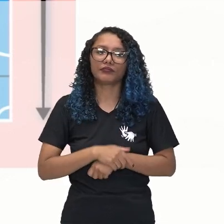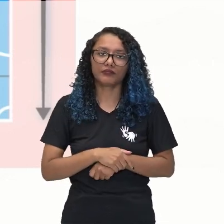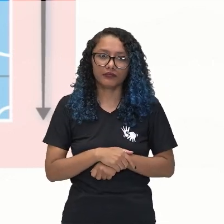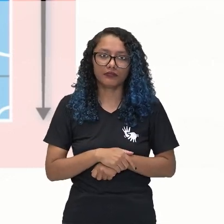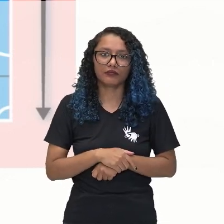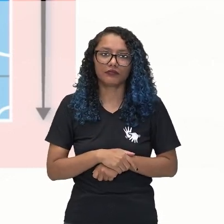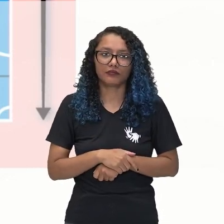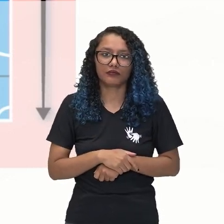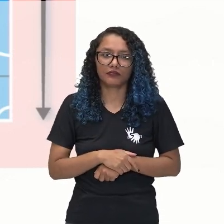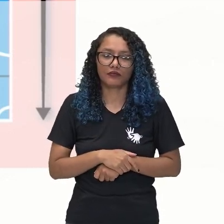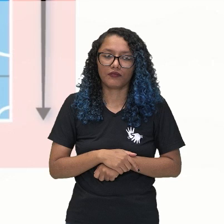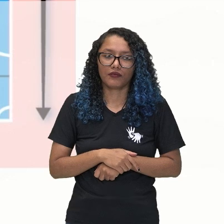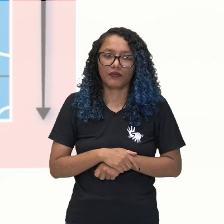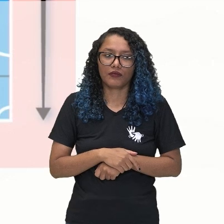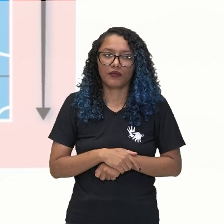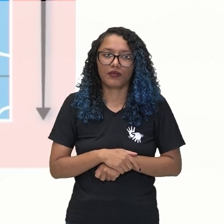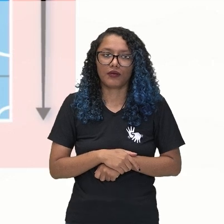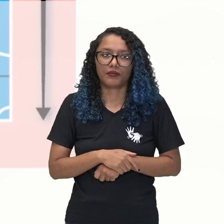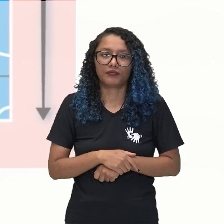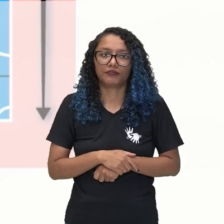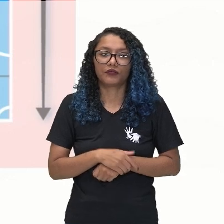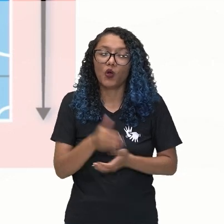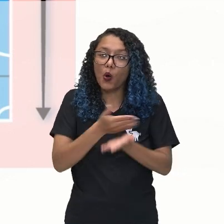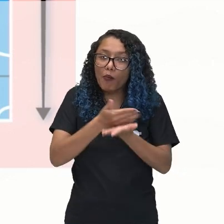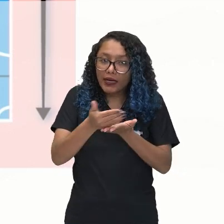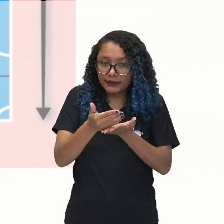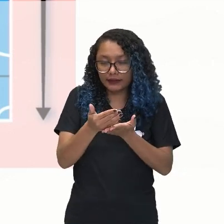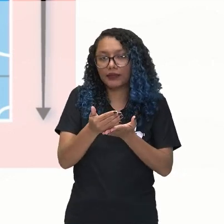feito o tiro inicial da bola a partir desse meio.